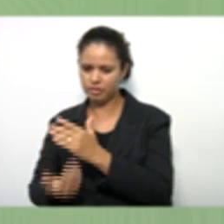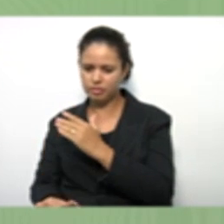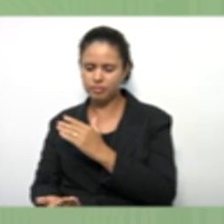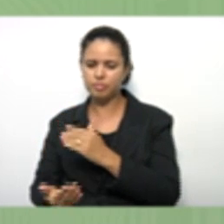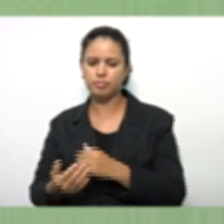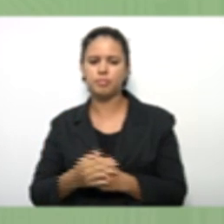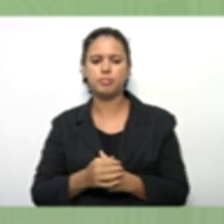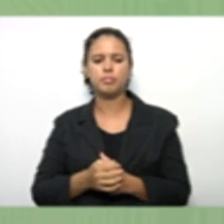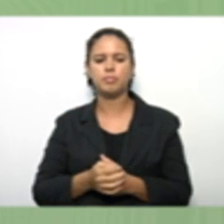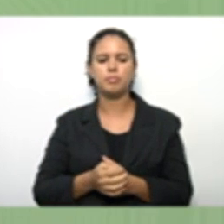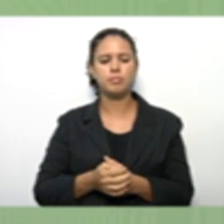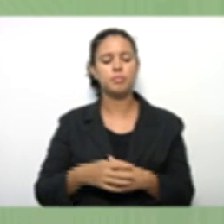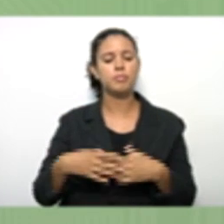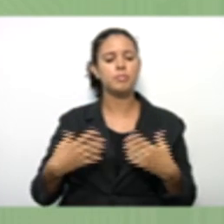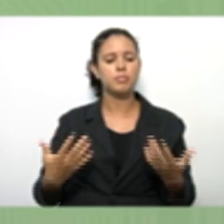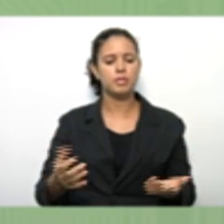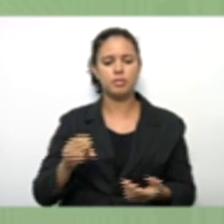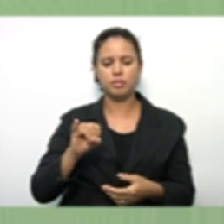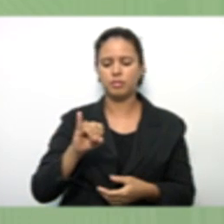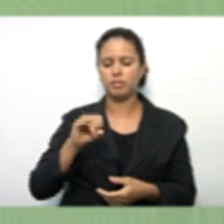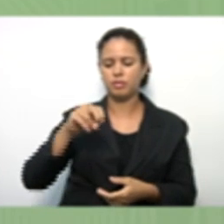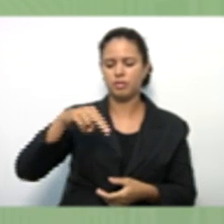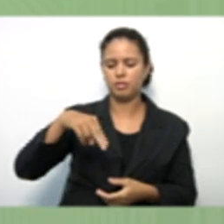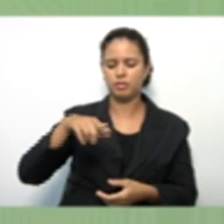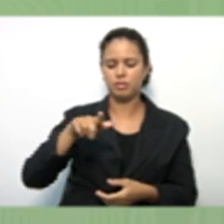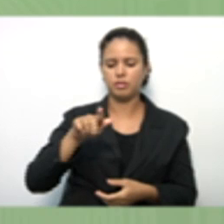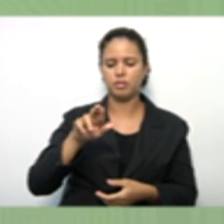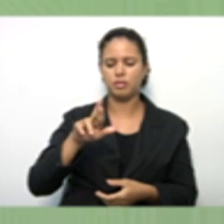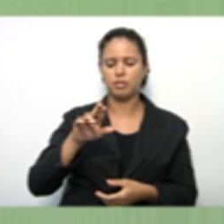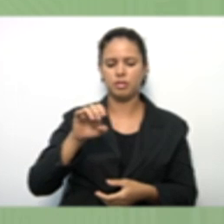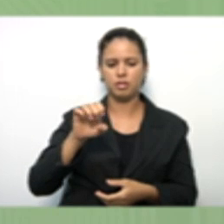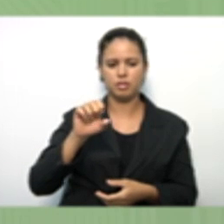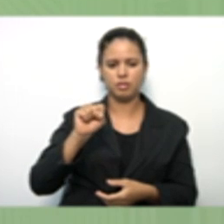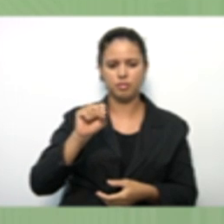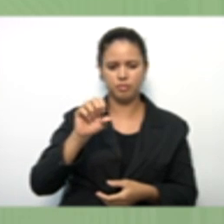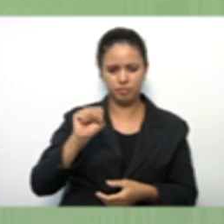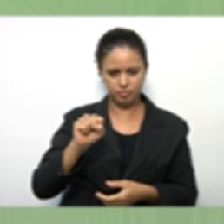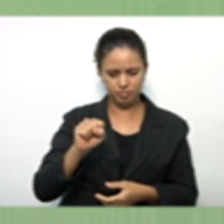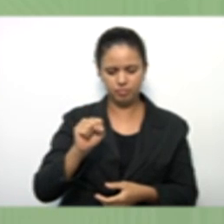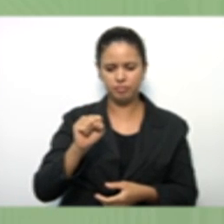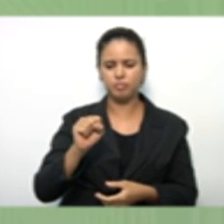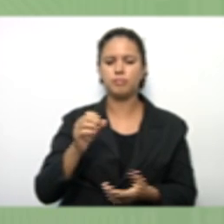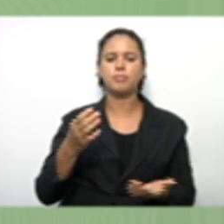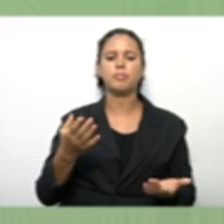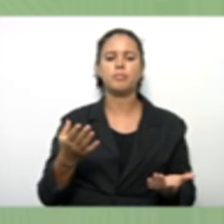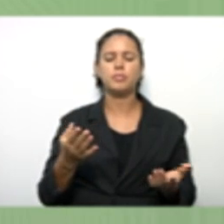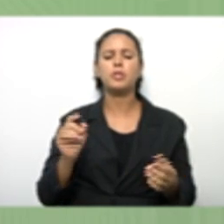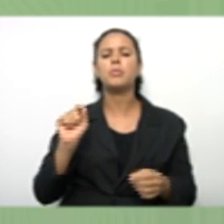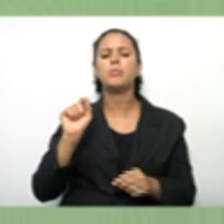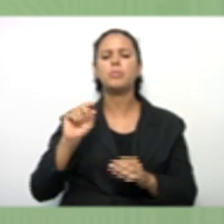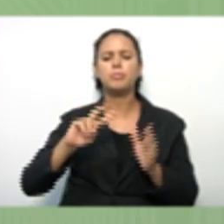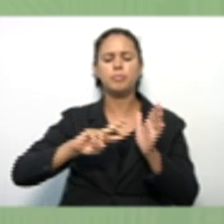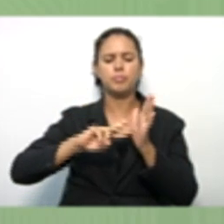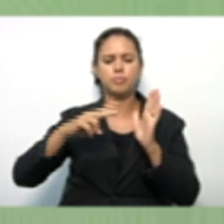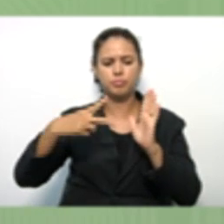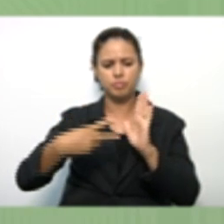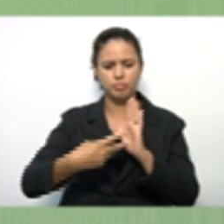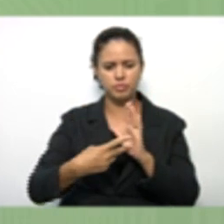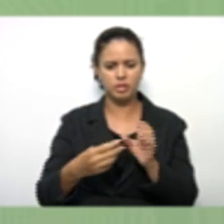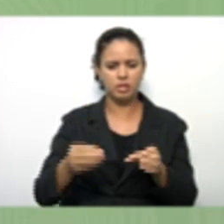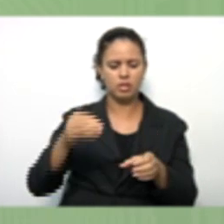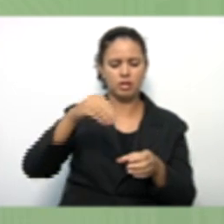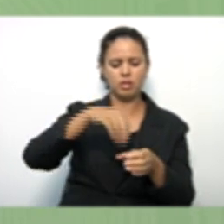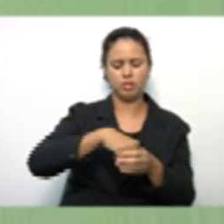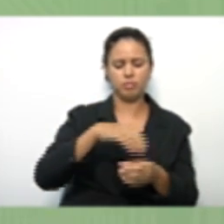Os ingressos e receitas. Ingressos de receita na cooperativa são oriundas de vendas de